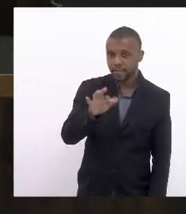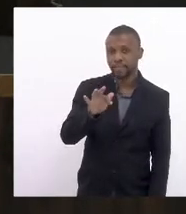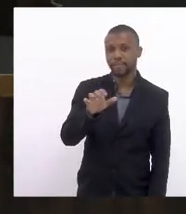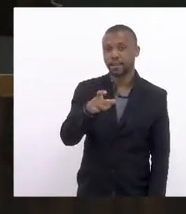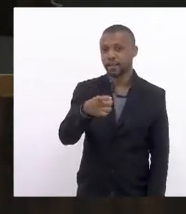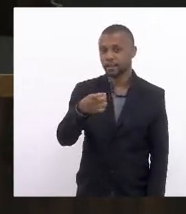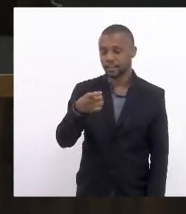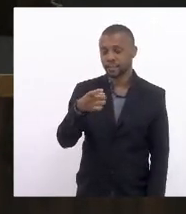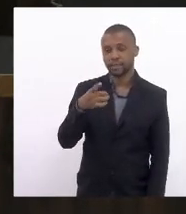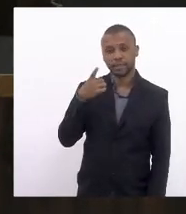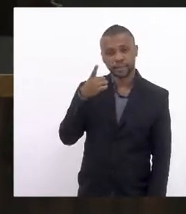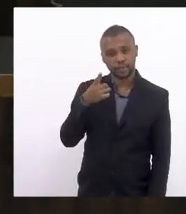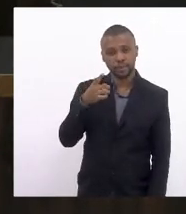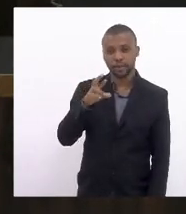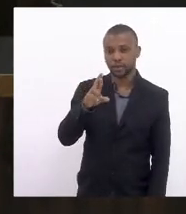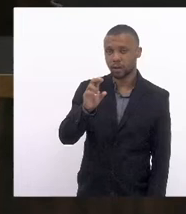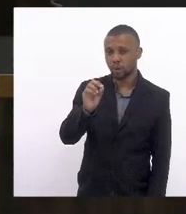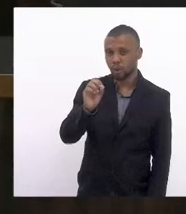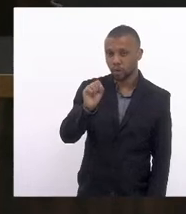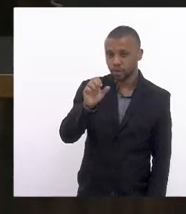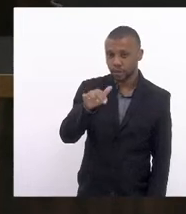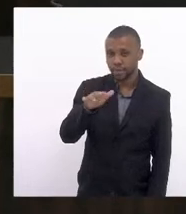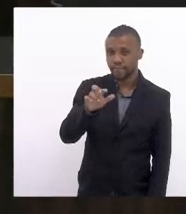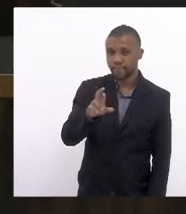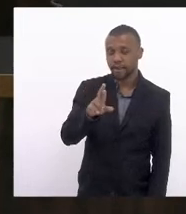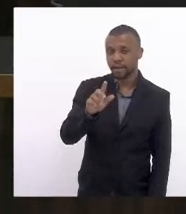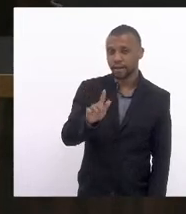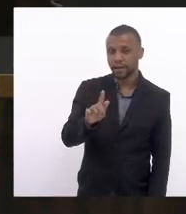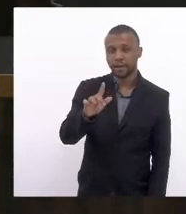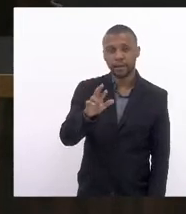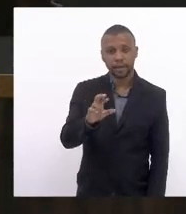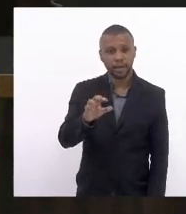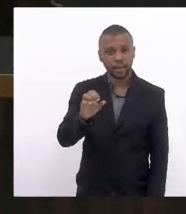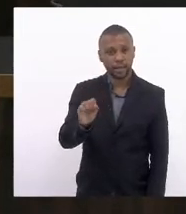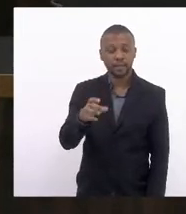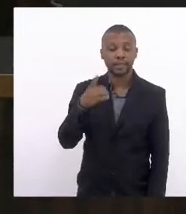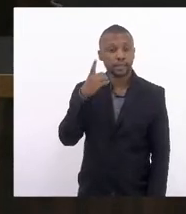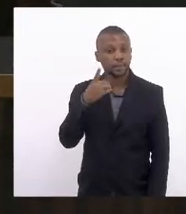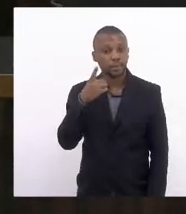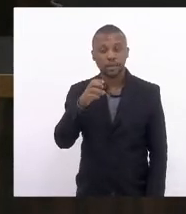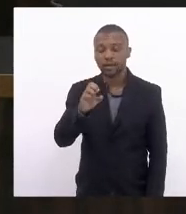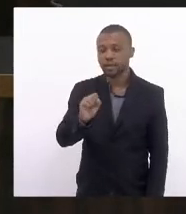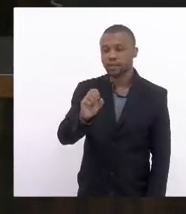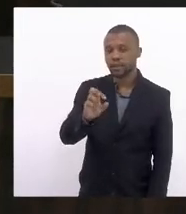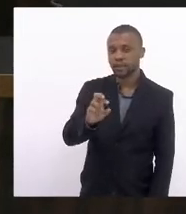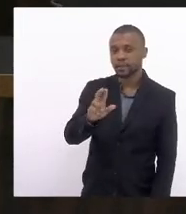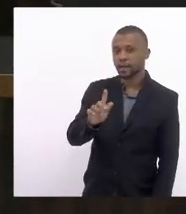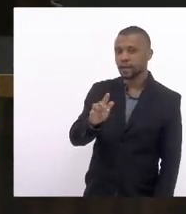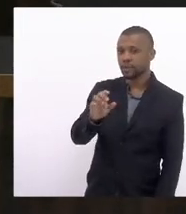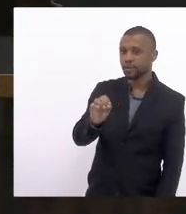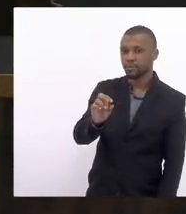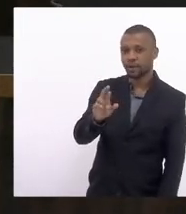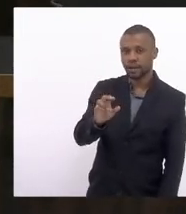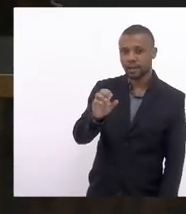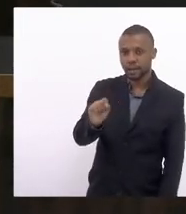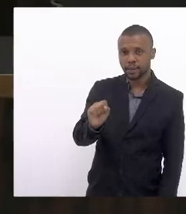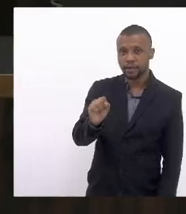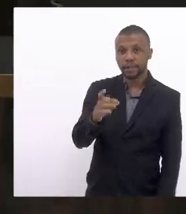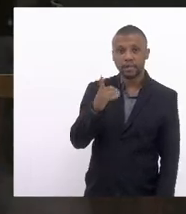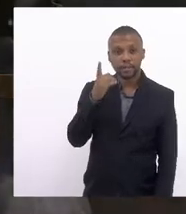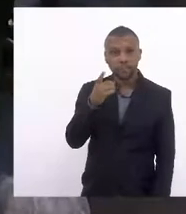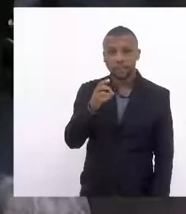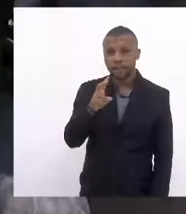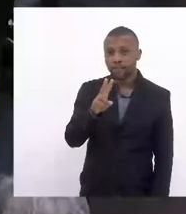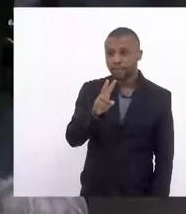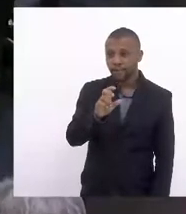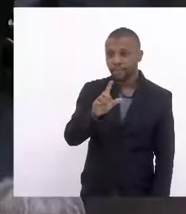Reis, deputada Sérgio Fernandes, deputado Val Seasa. Votaram,